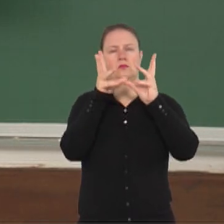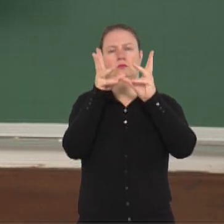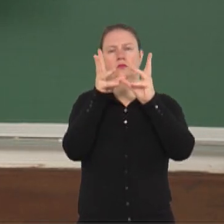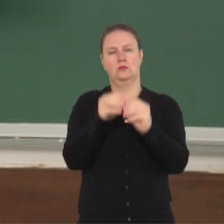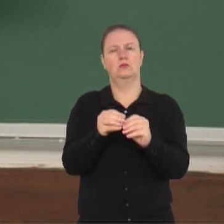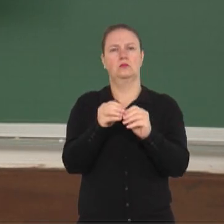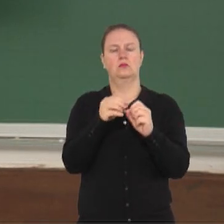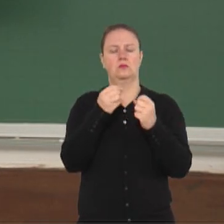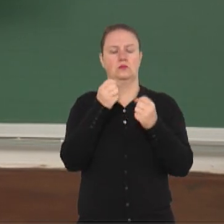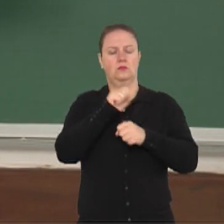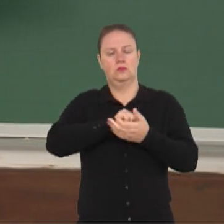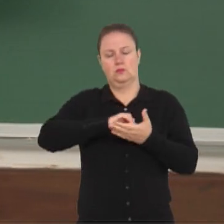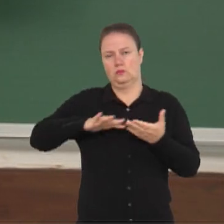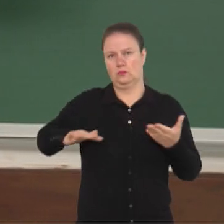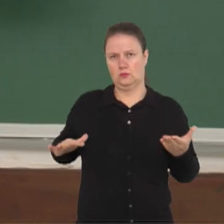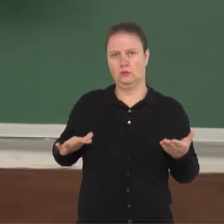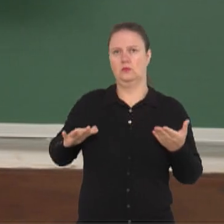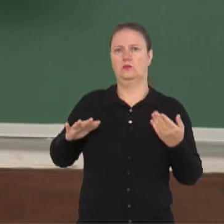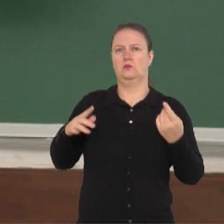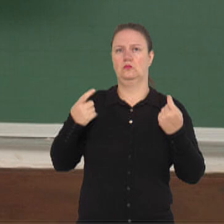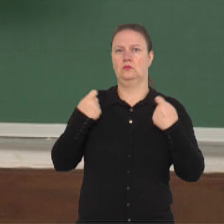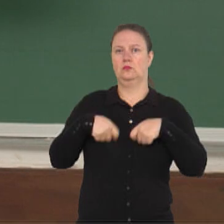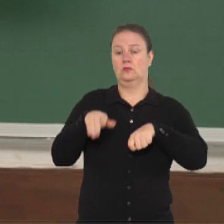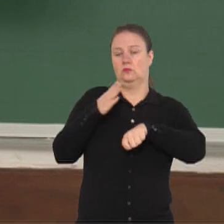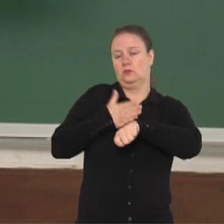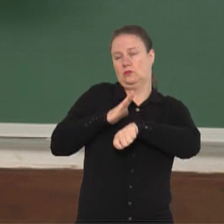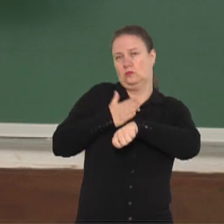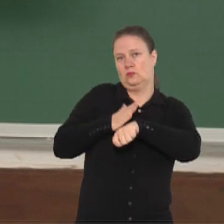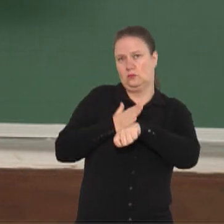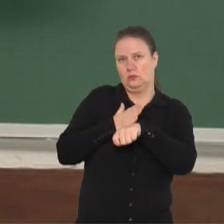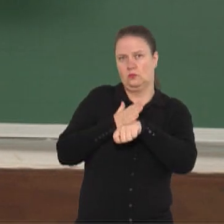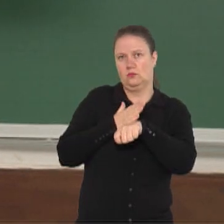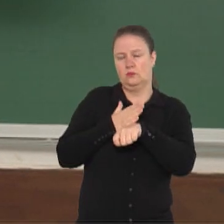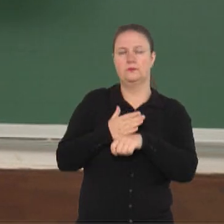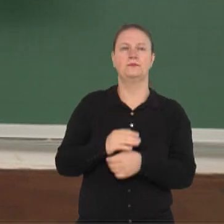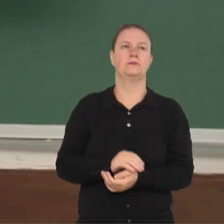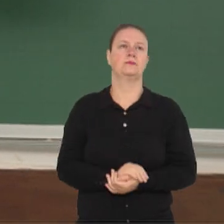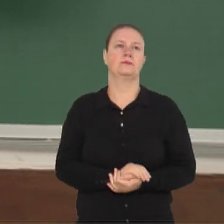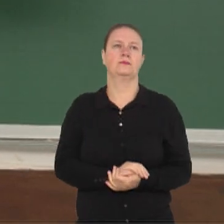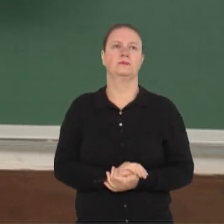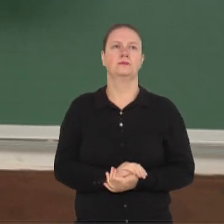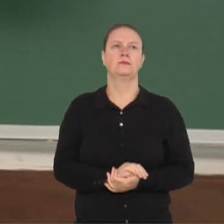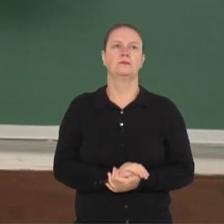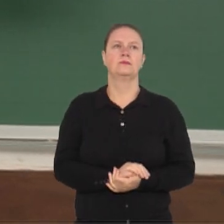vários exercícios que aplicam a função do segundo grau.